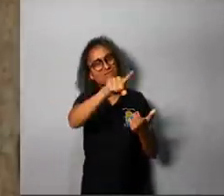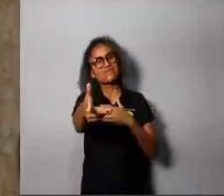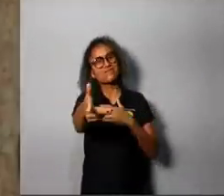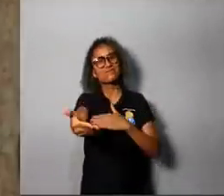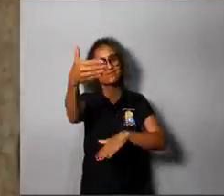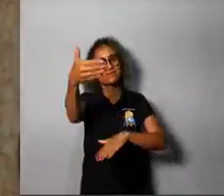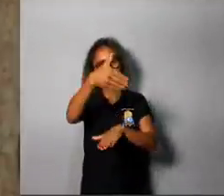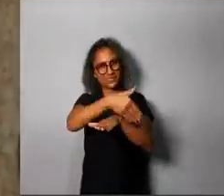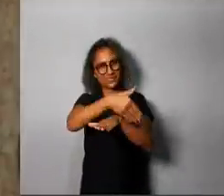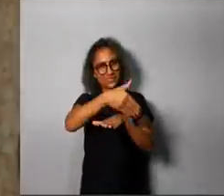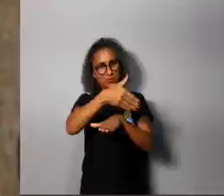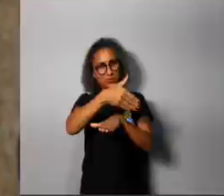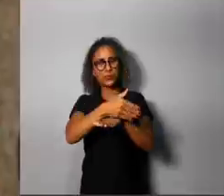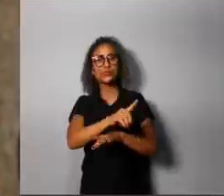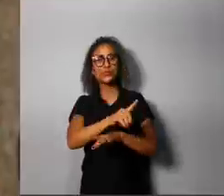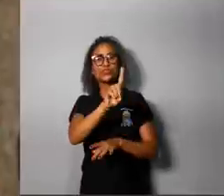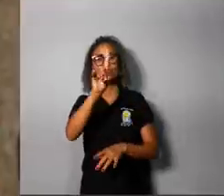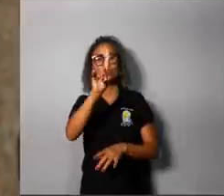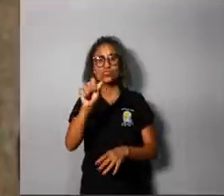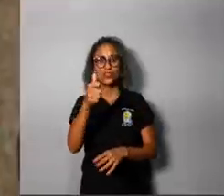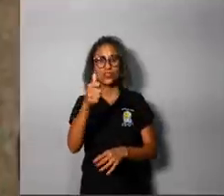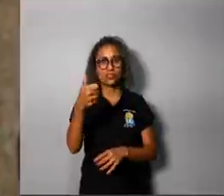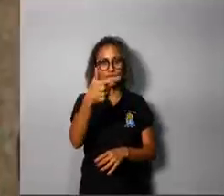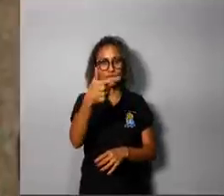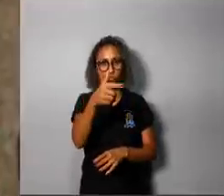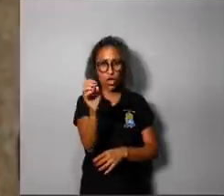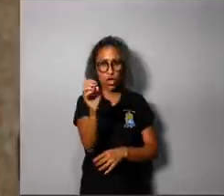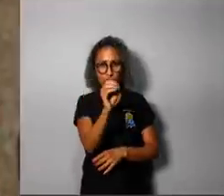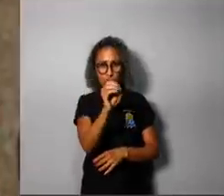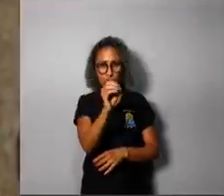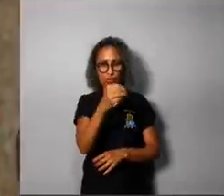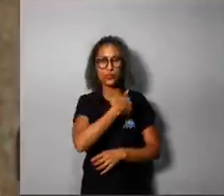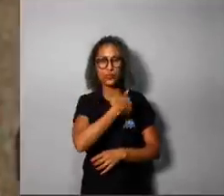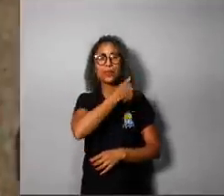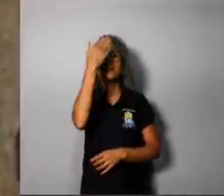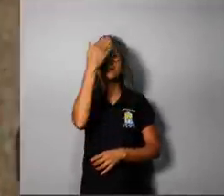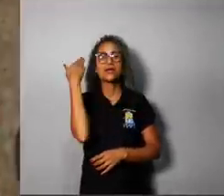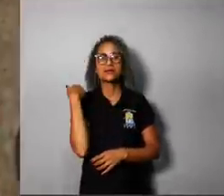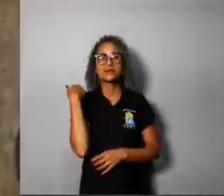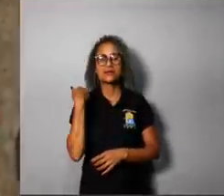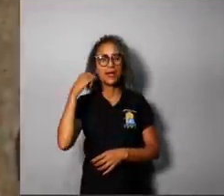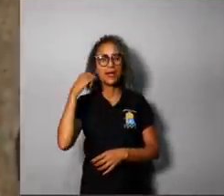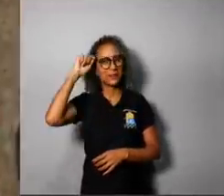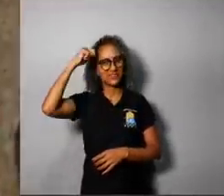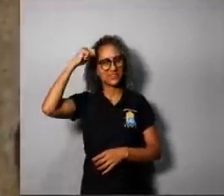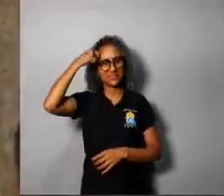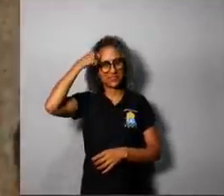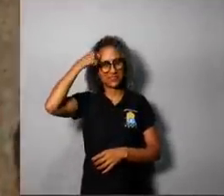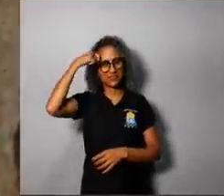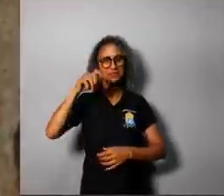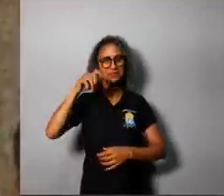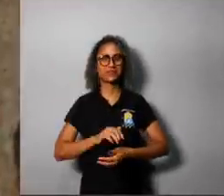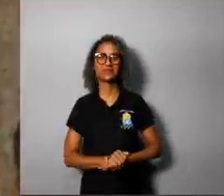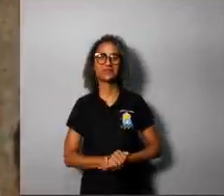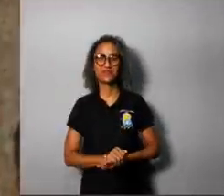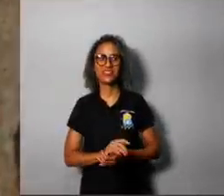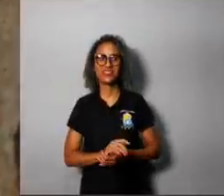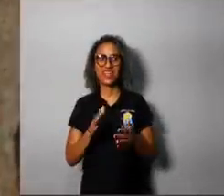dia 12 de outubro. Dom Carlos, o senhor é de casa, o